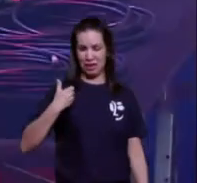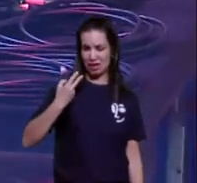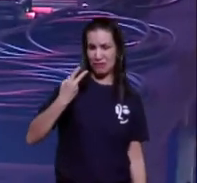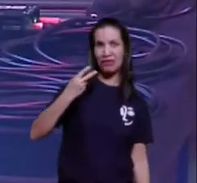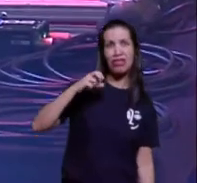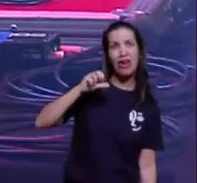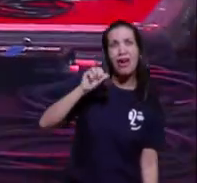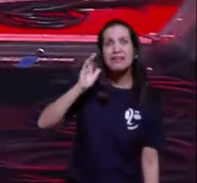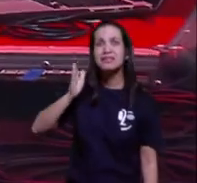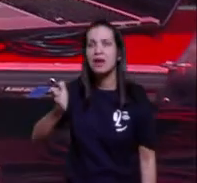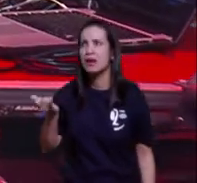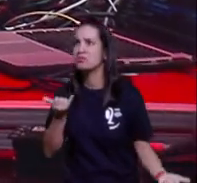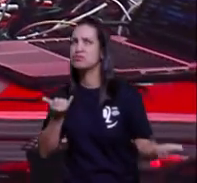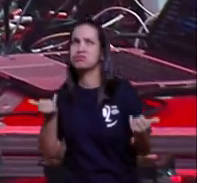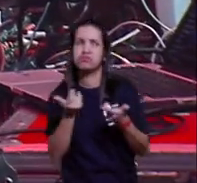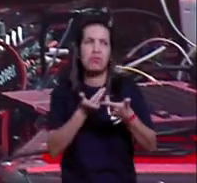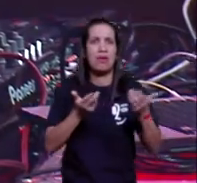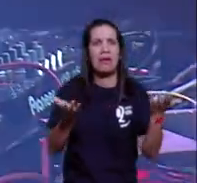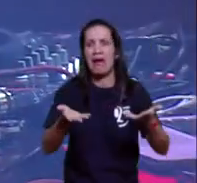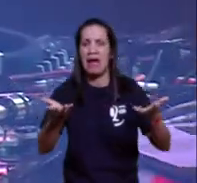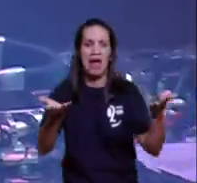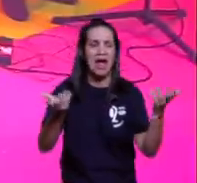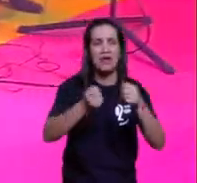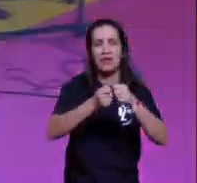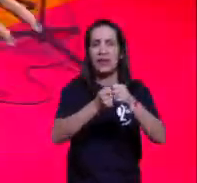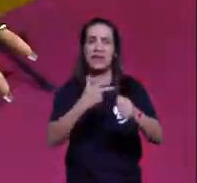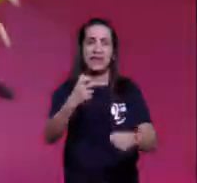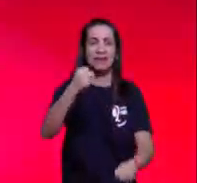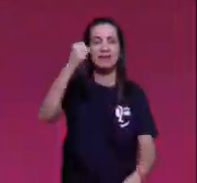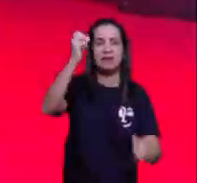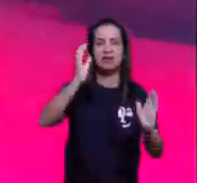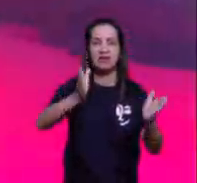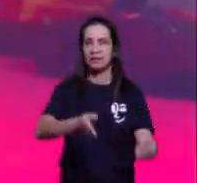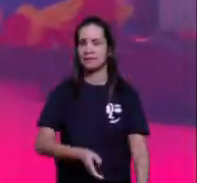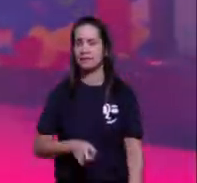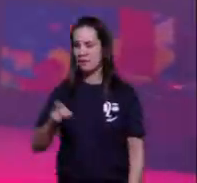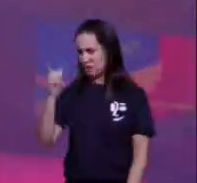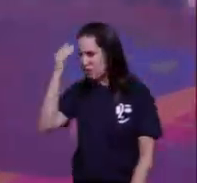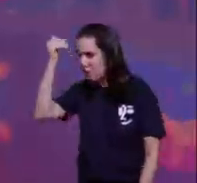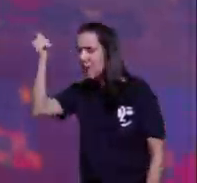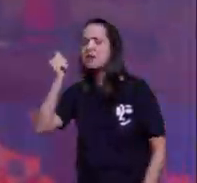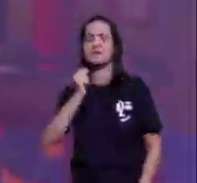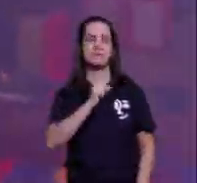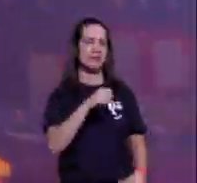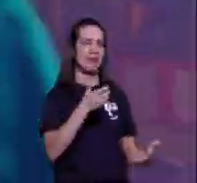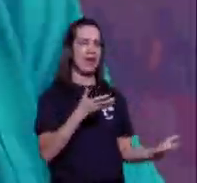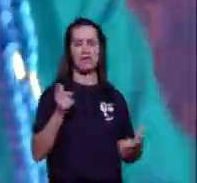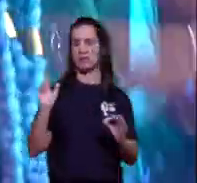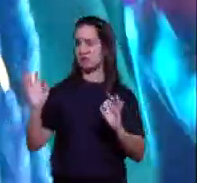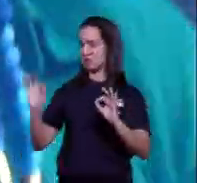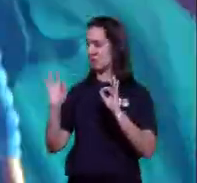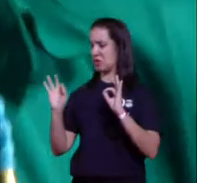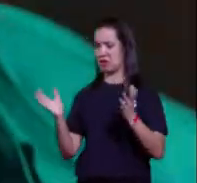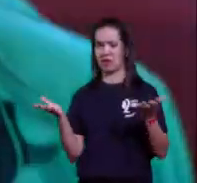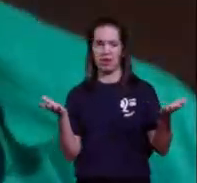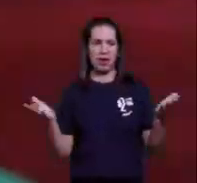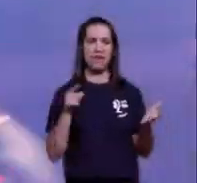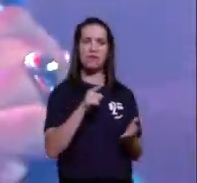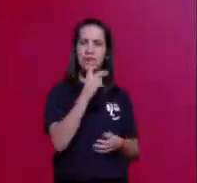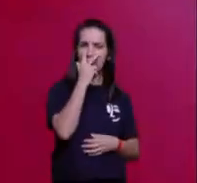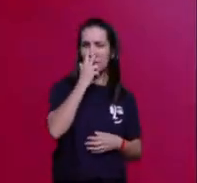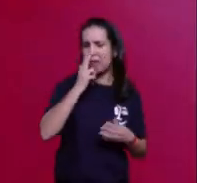vivi, baby. Cada corre que eu vi, venci. Garota, você é famosa? Eu? Só anda toda bling bling. Você apareceu que